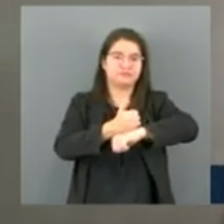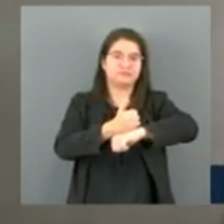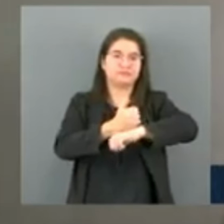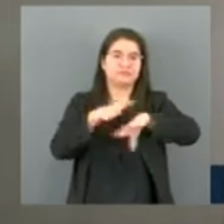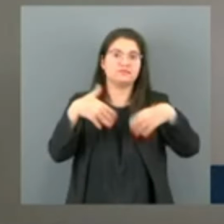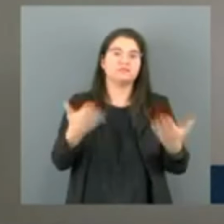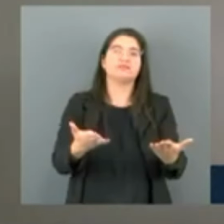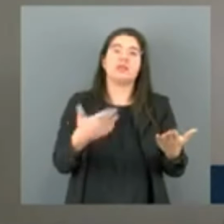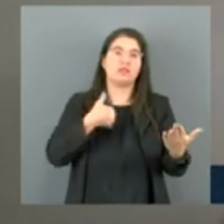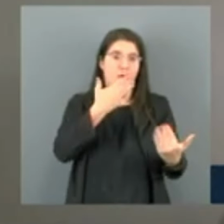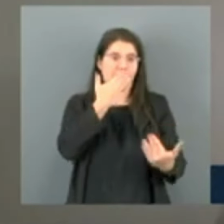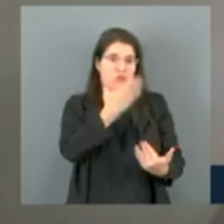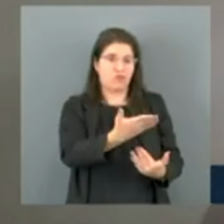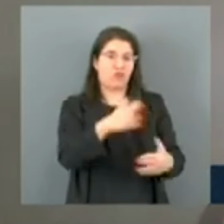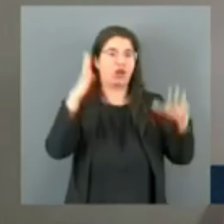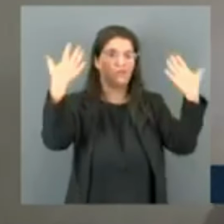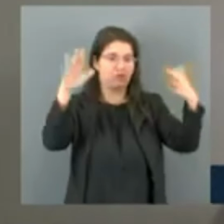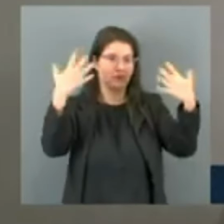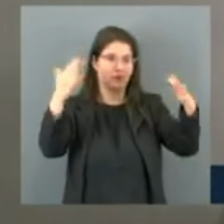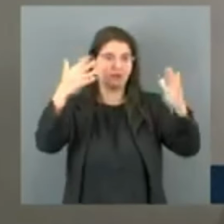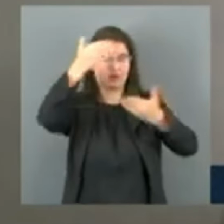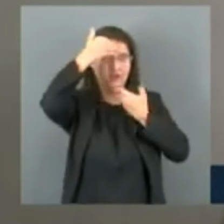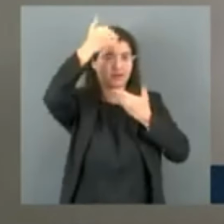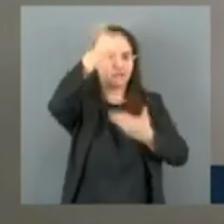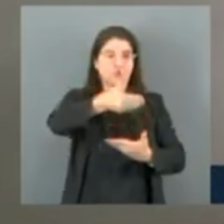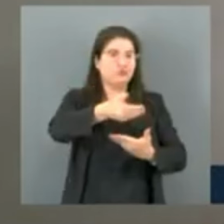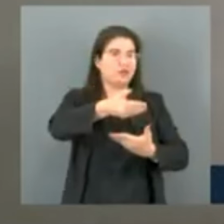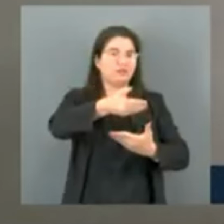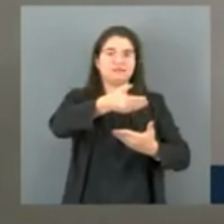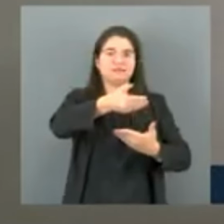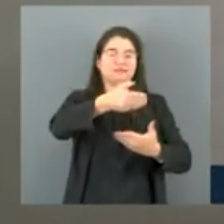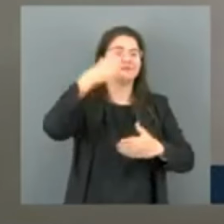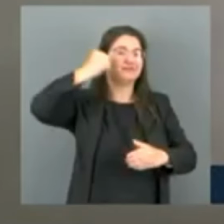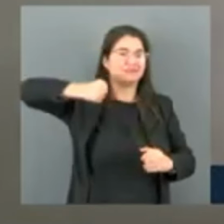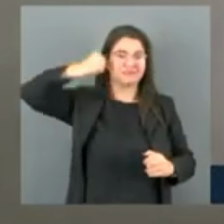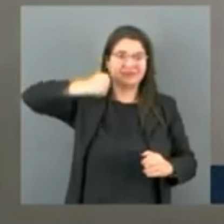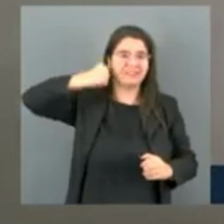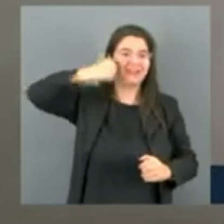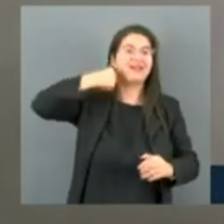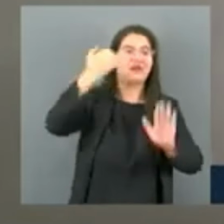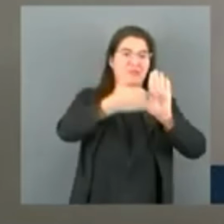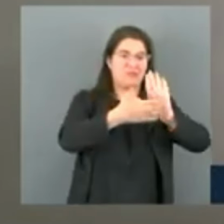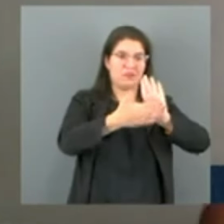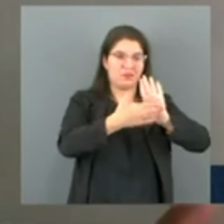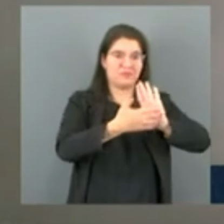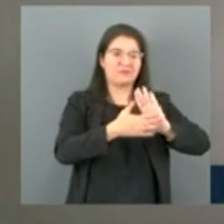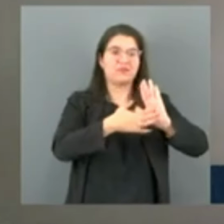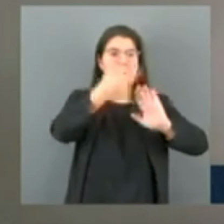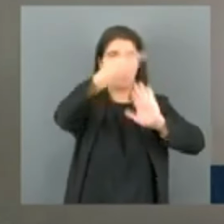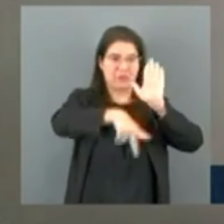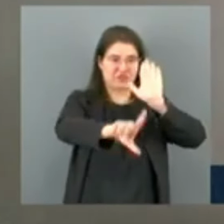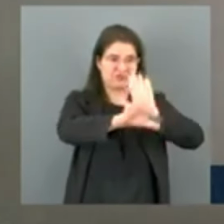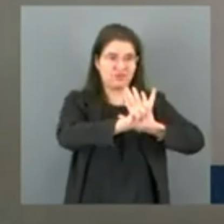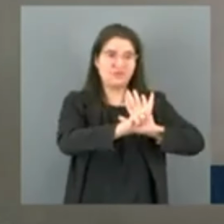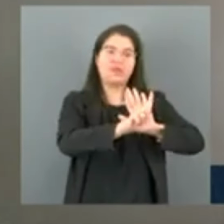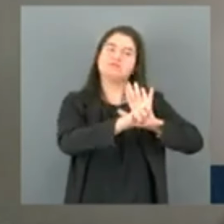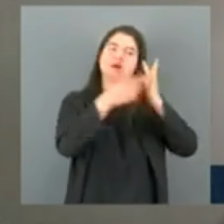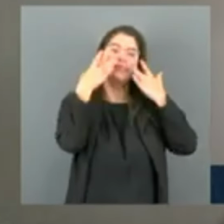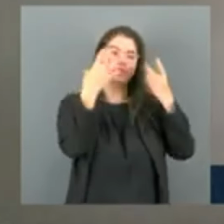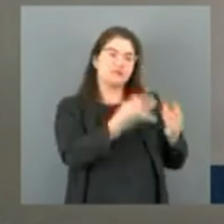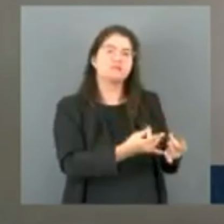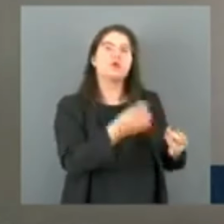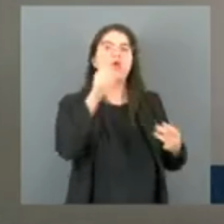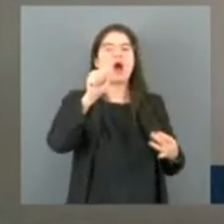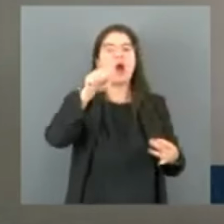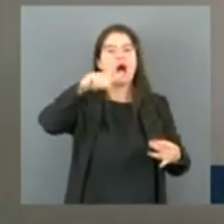Então, sou favorável, parabenizo, né? Agradeço aí a senadora por essa proposta do projeto de lei, olhar com carinho para o